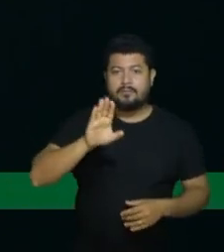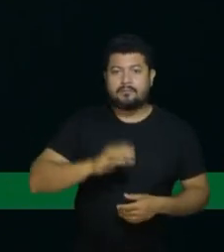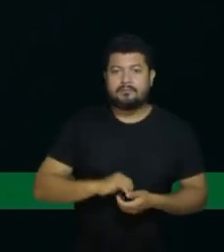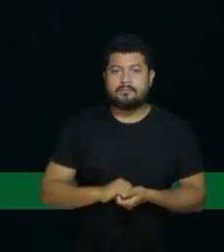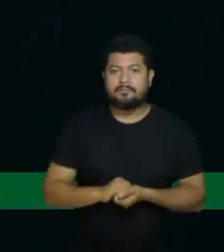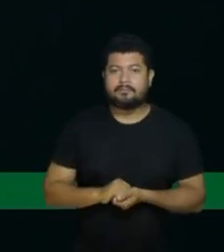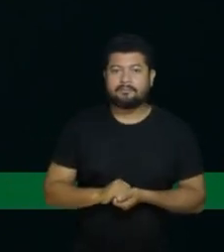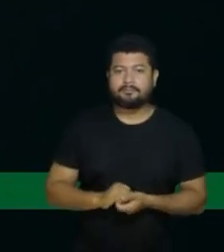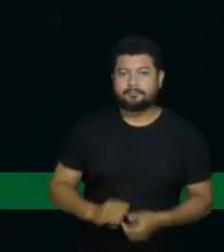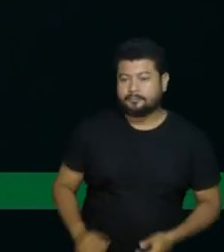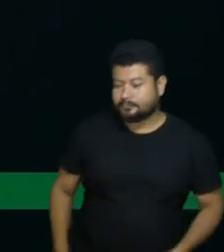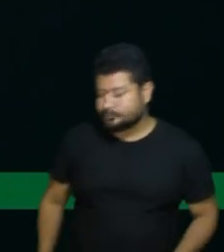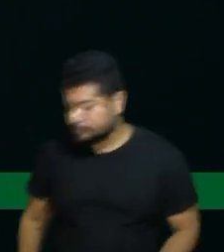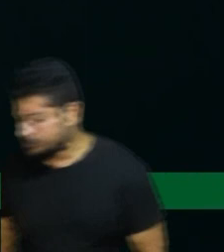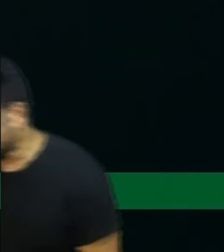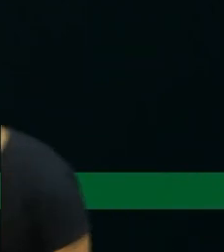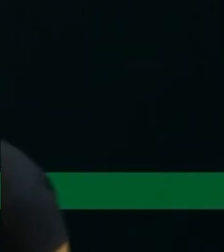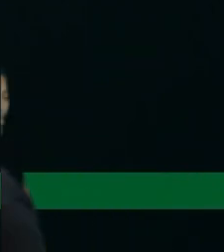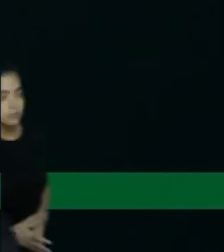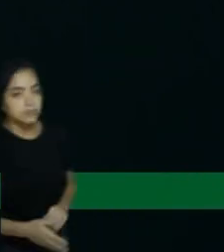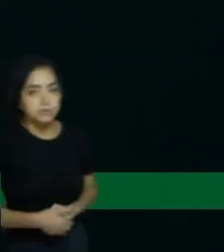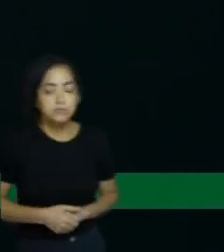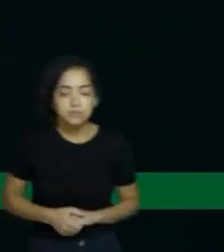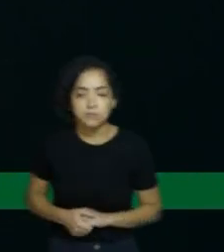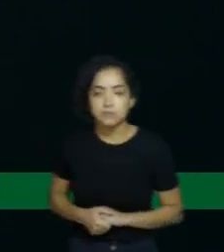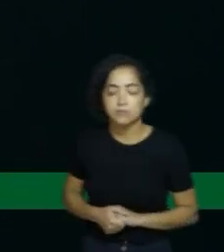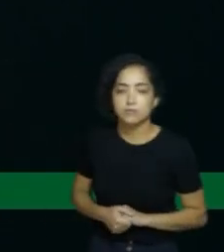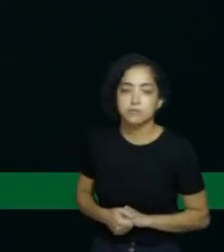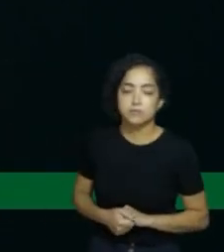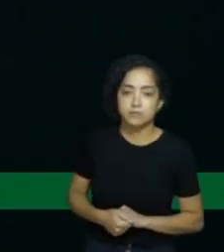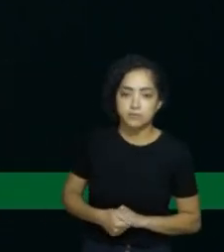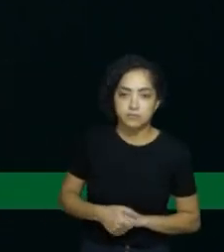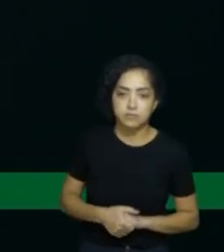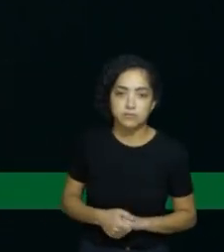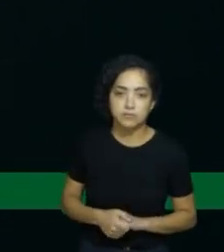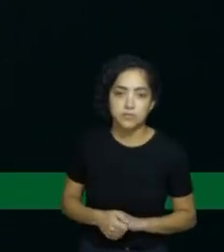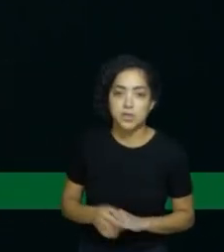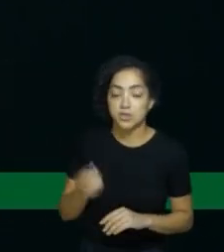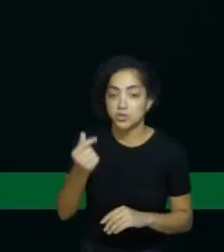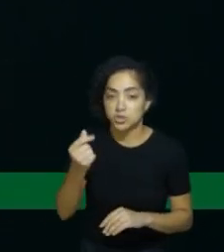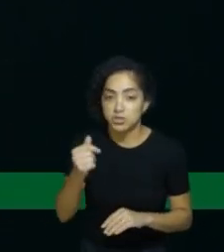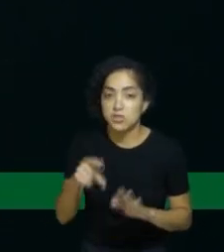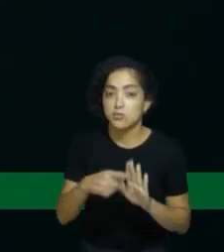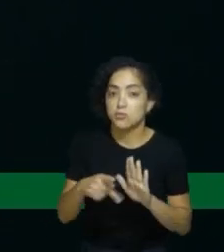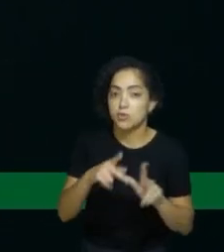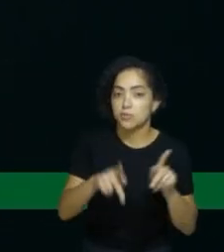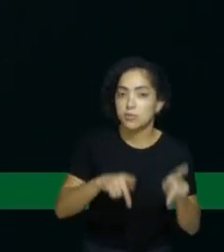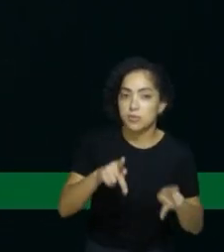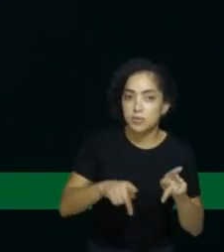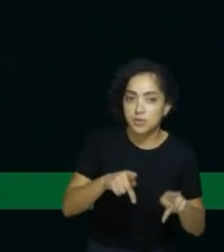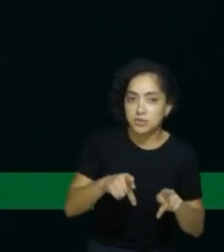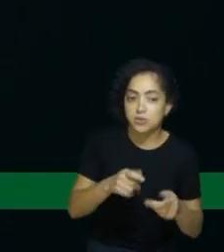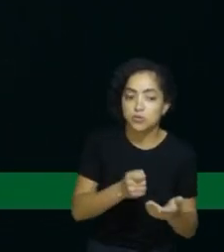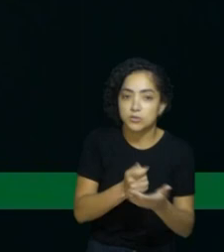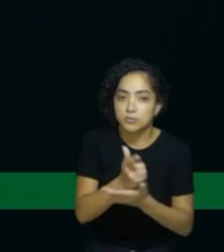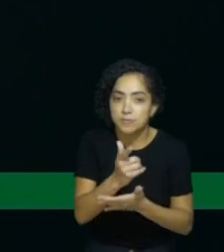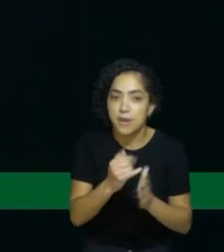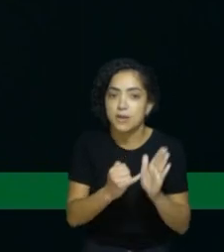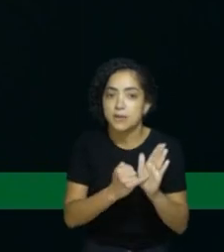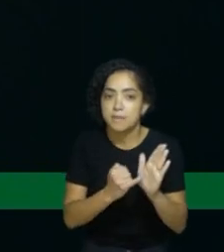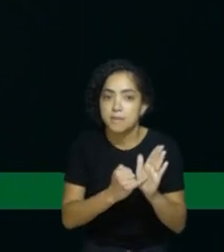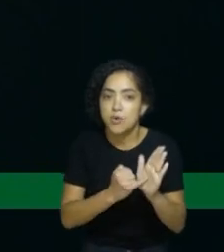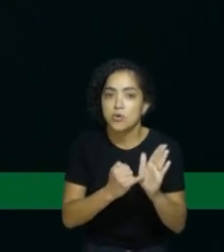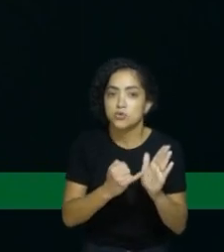campanha Deputado mais 30 segundos para concluir dinheiro do contribuinte do pagador de impostos